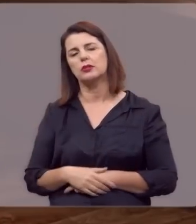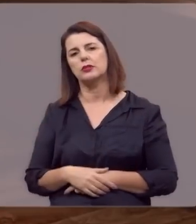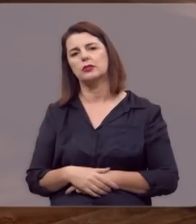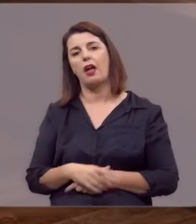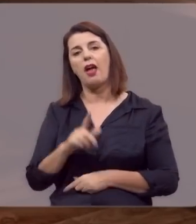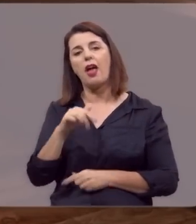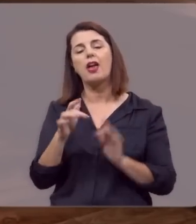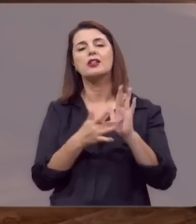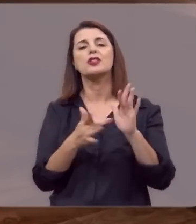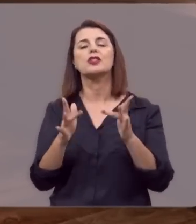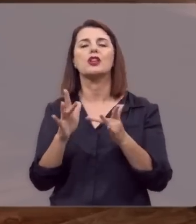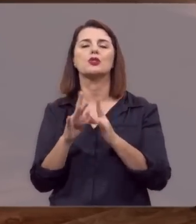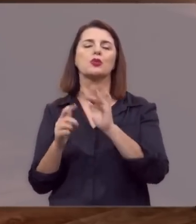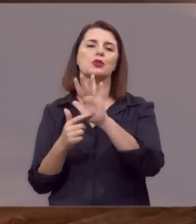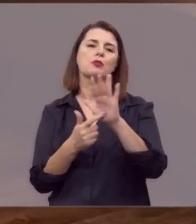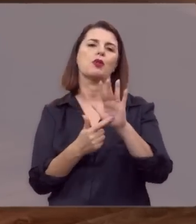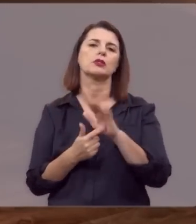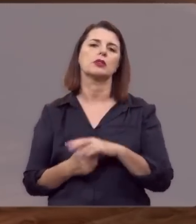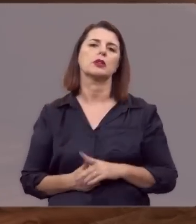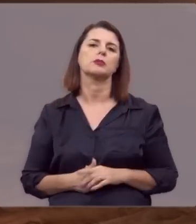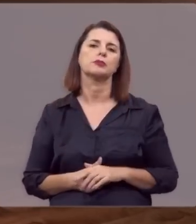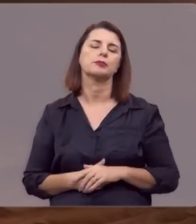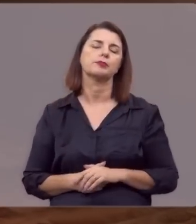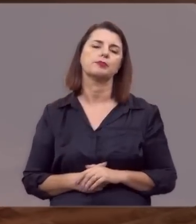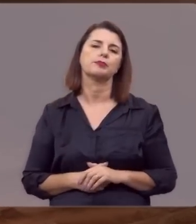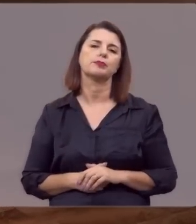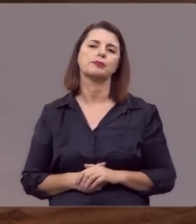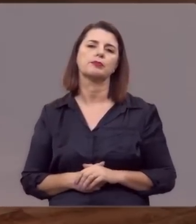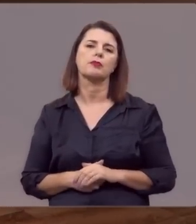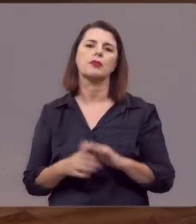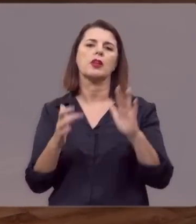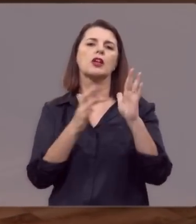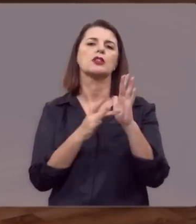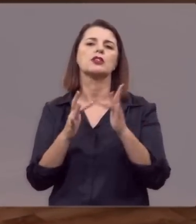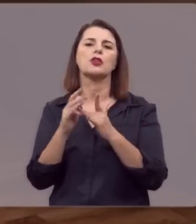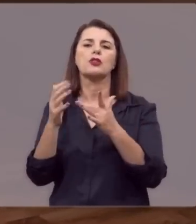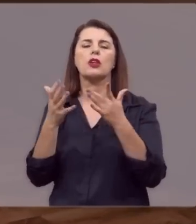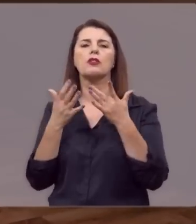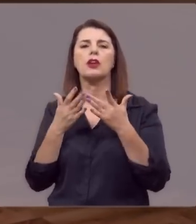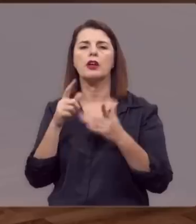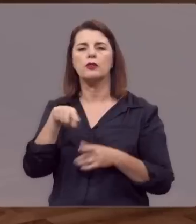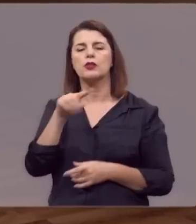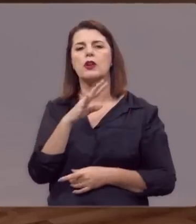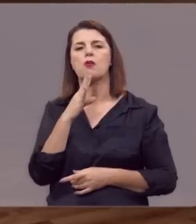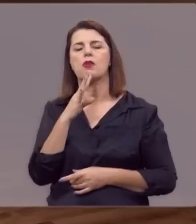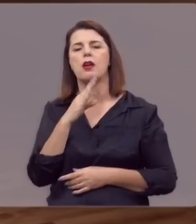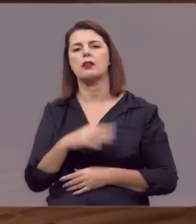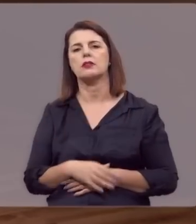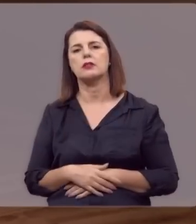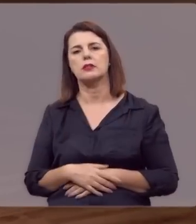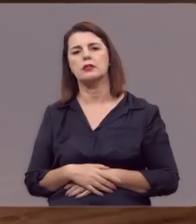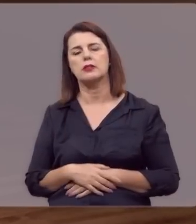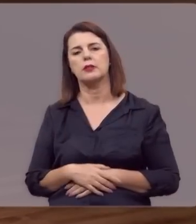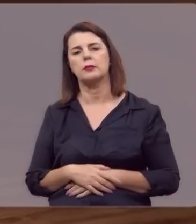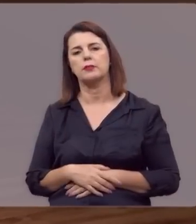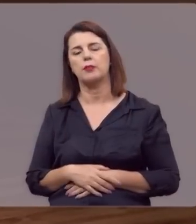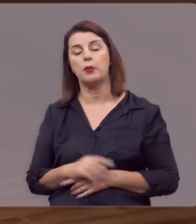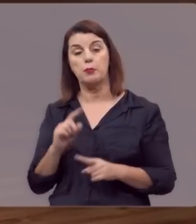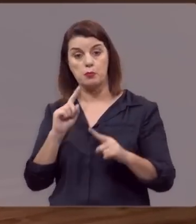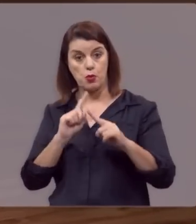Este é o Jesus que a Bíblia apresenta. Este é o Jesus que eu quero que você conheça. Sabe por